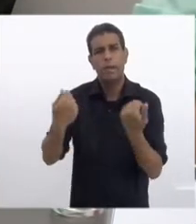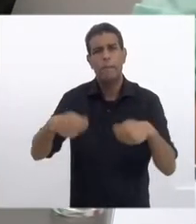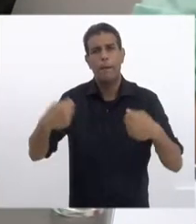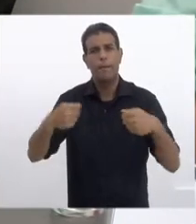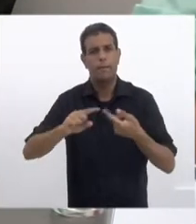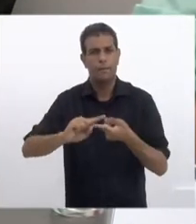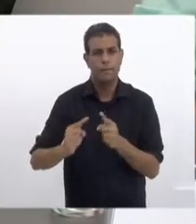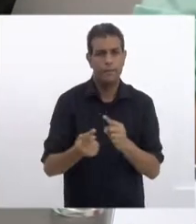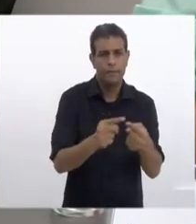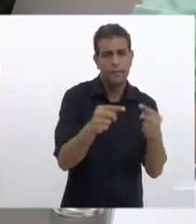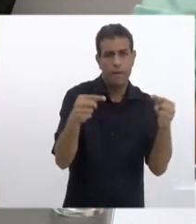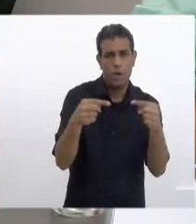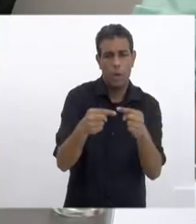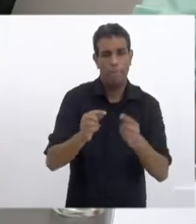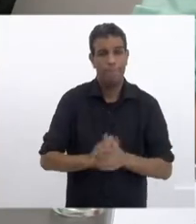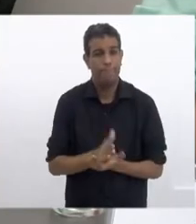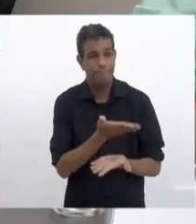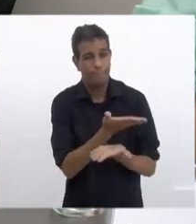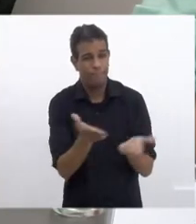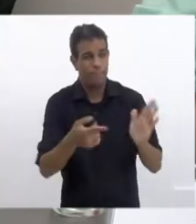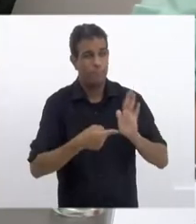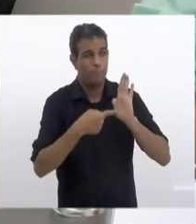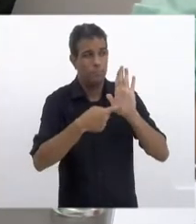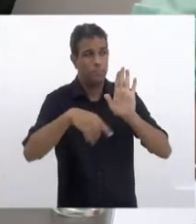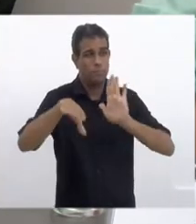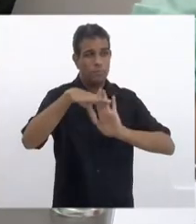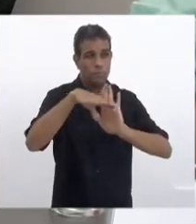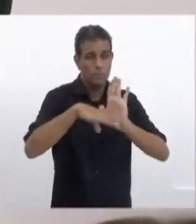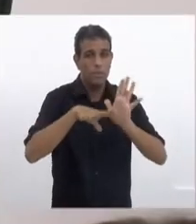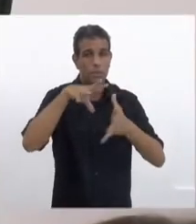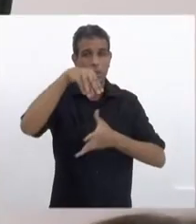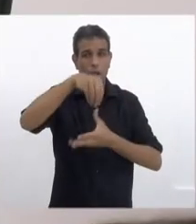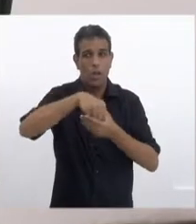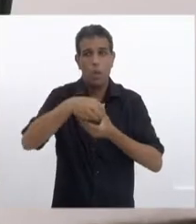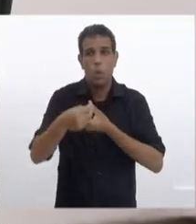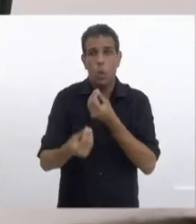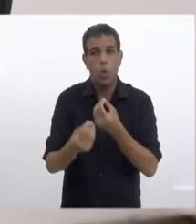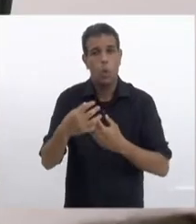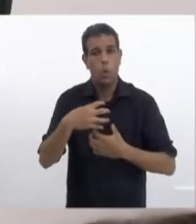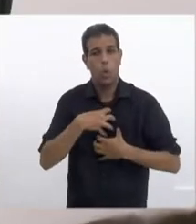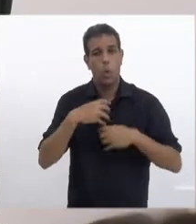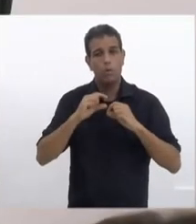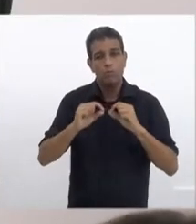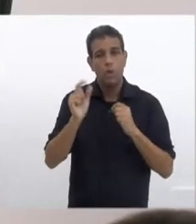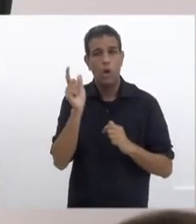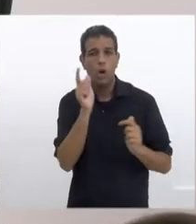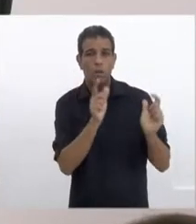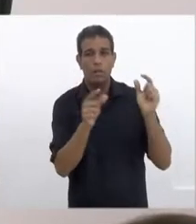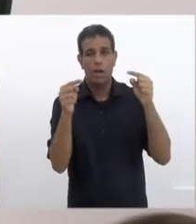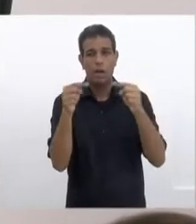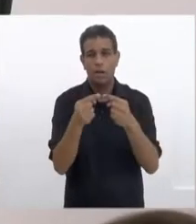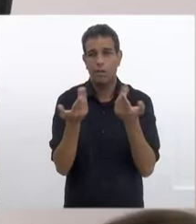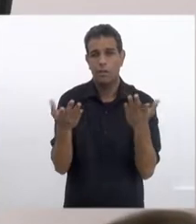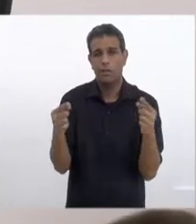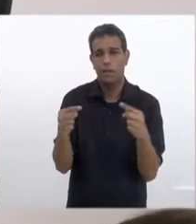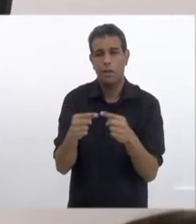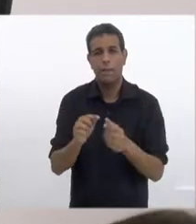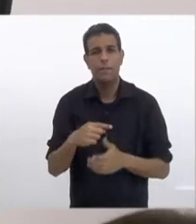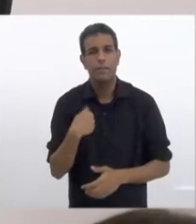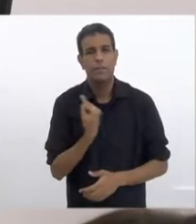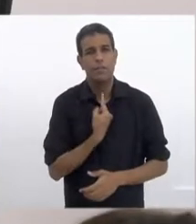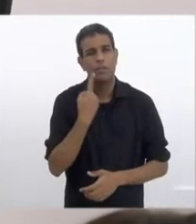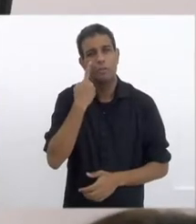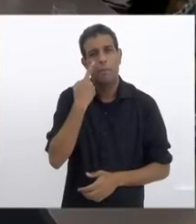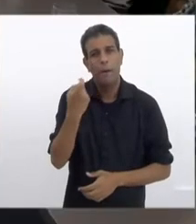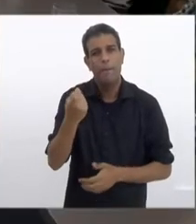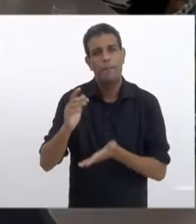Então, estou trazendo para esse grupo um pouco de como a gente tem visto essa construção e